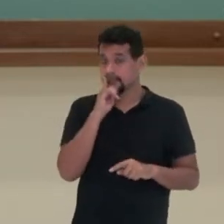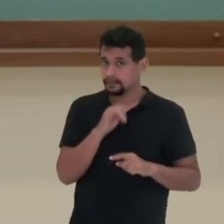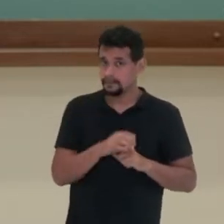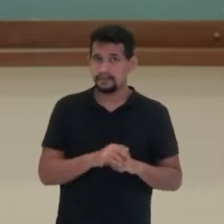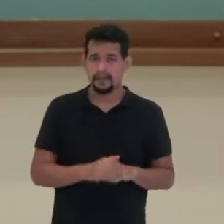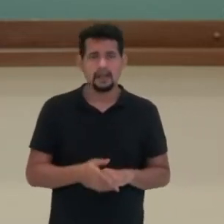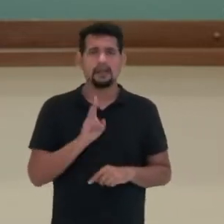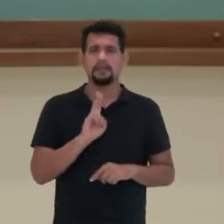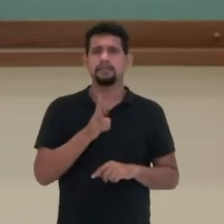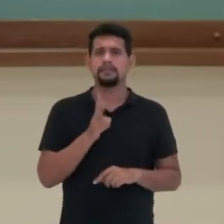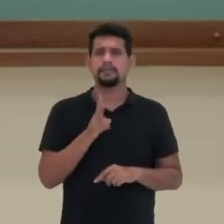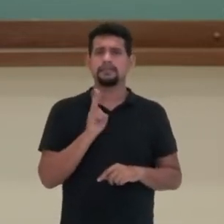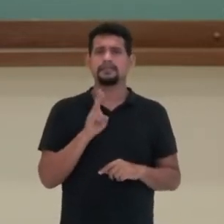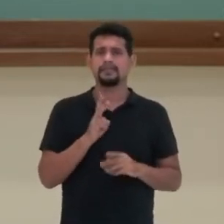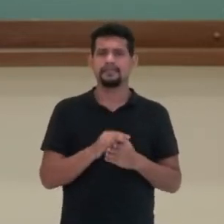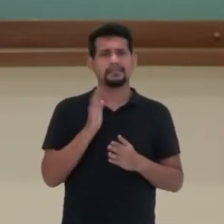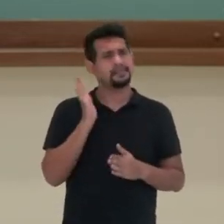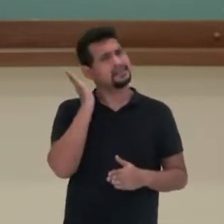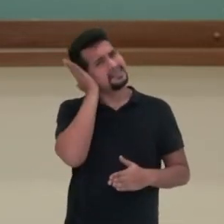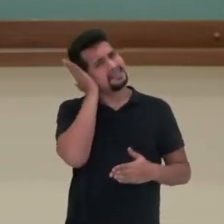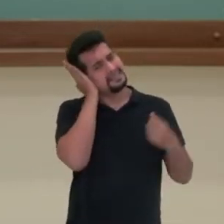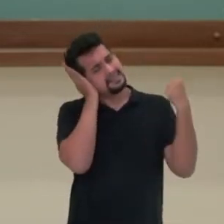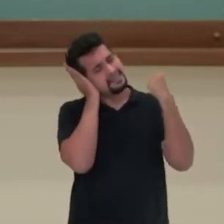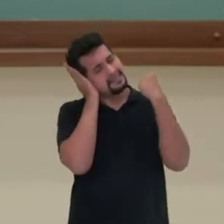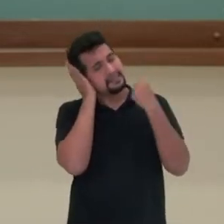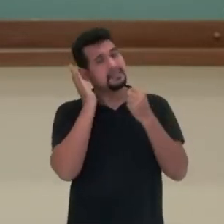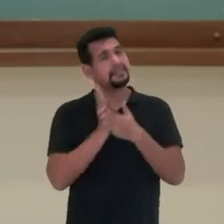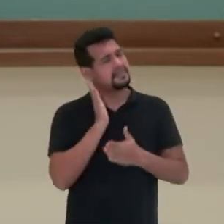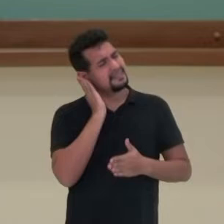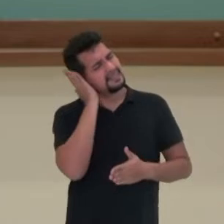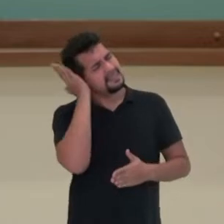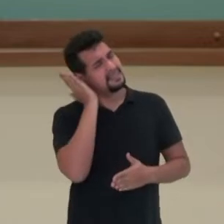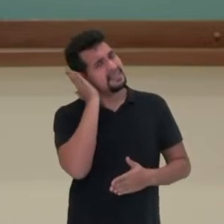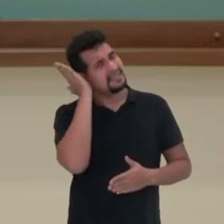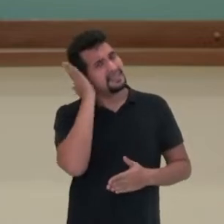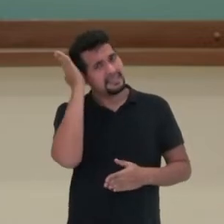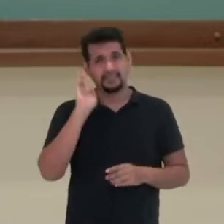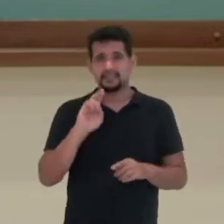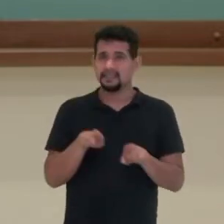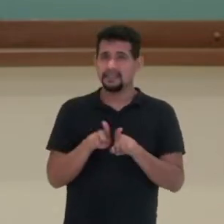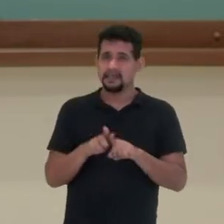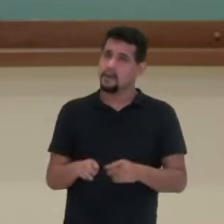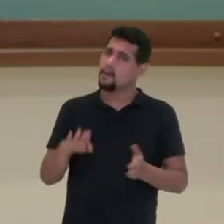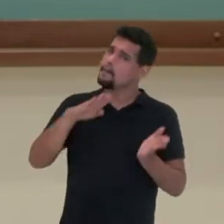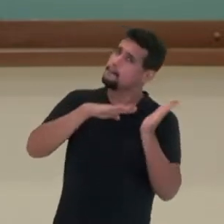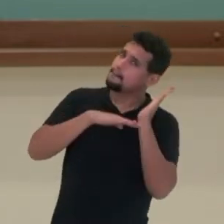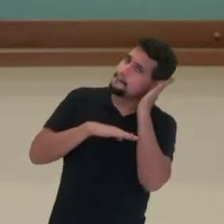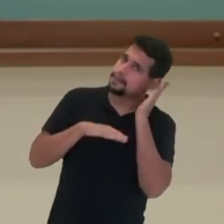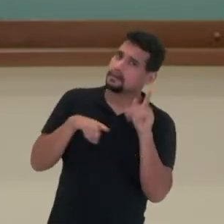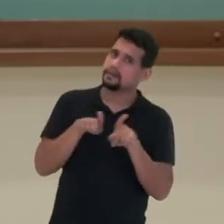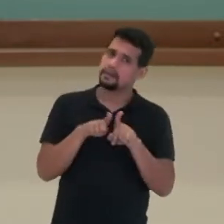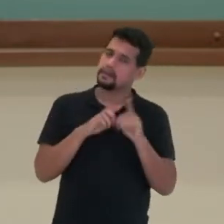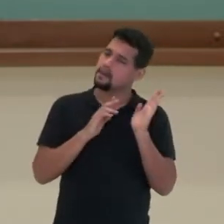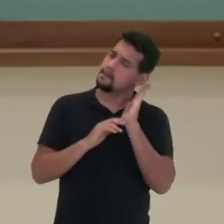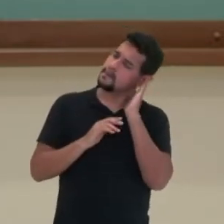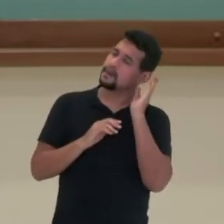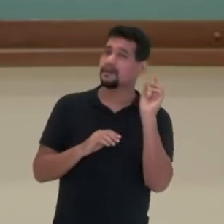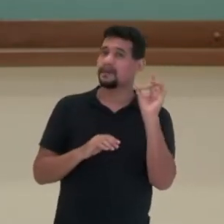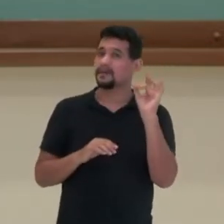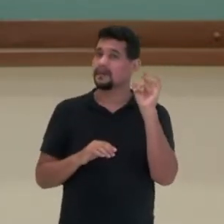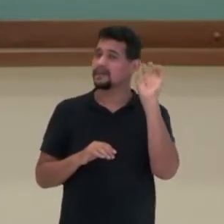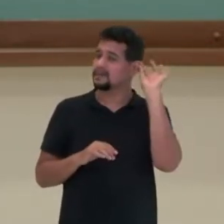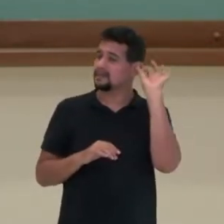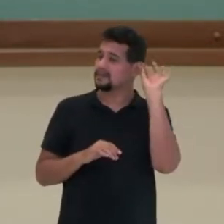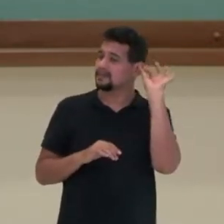eles ficarem no chão e acabar esfregando a orelha no tatame ali, né? Acaba descolando